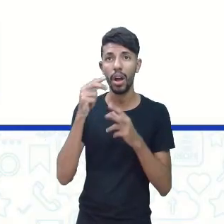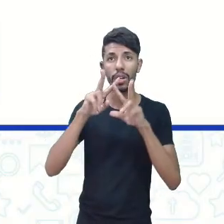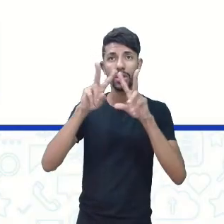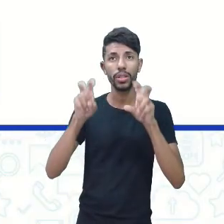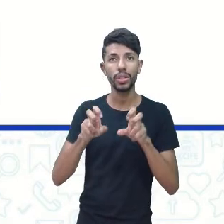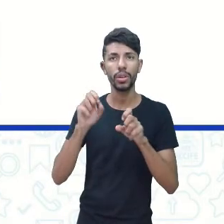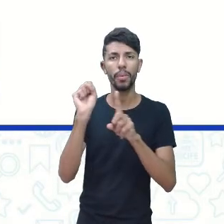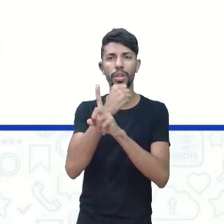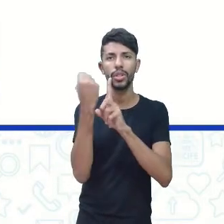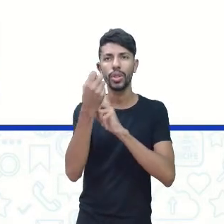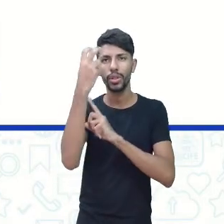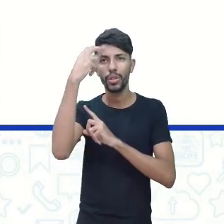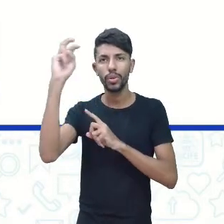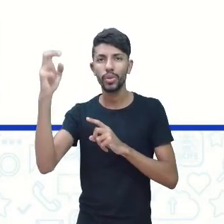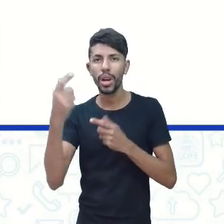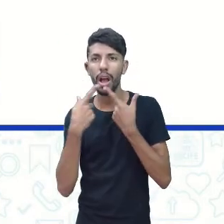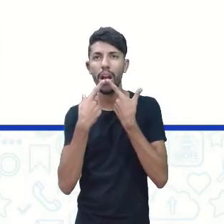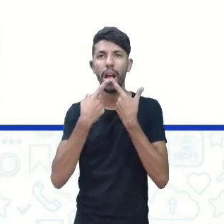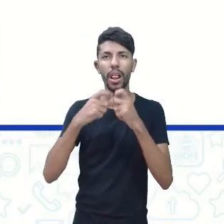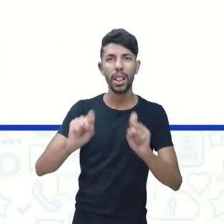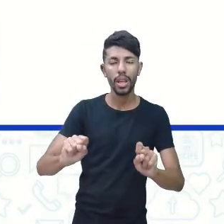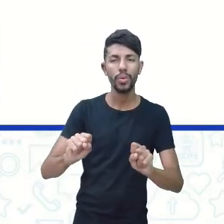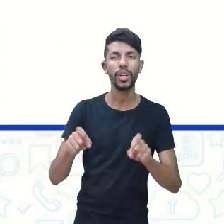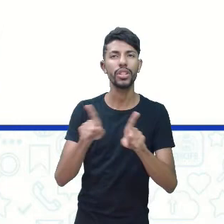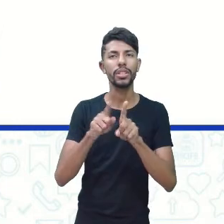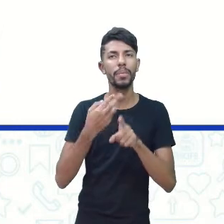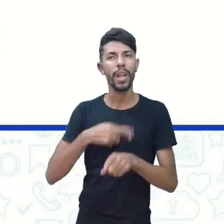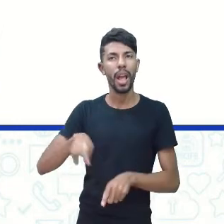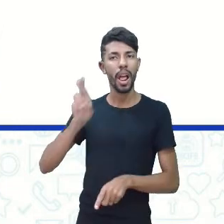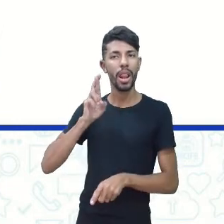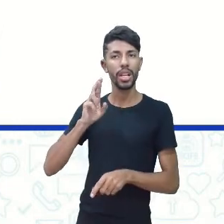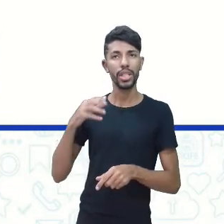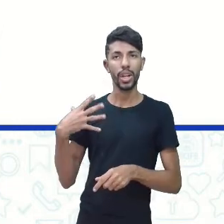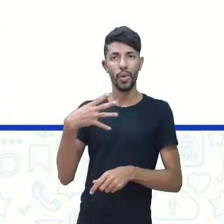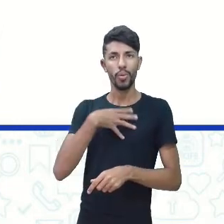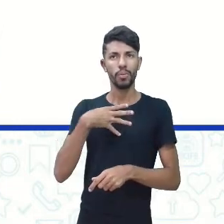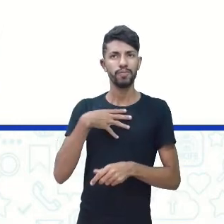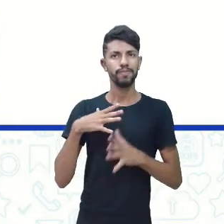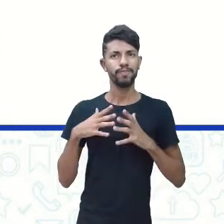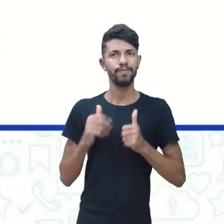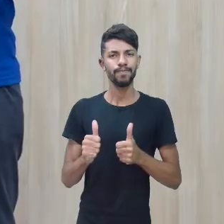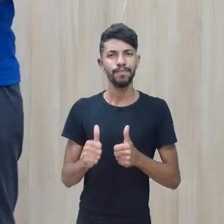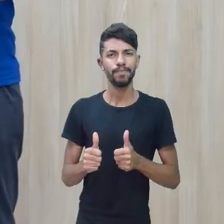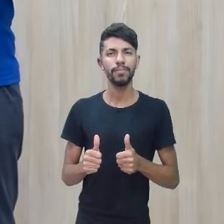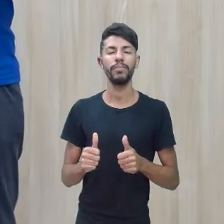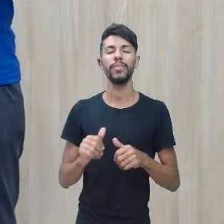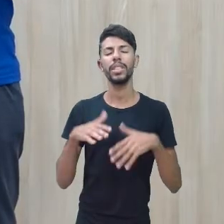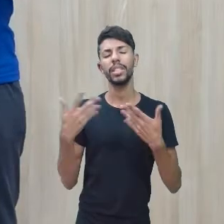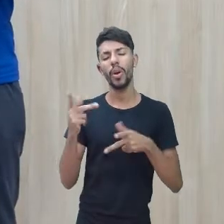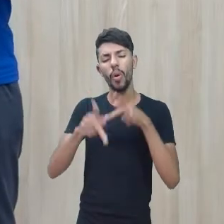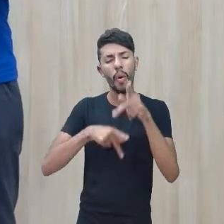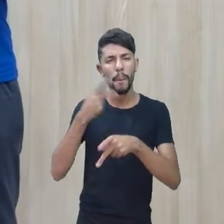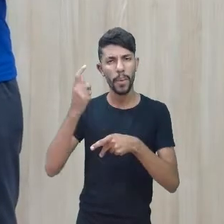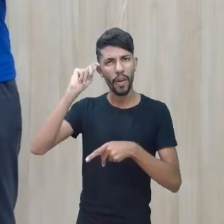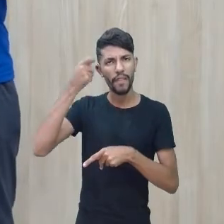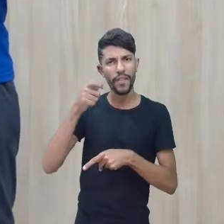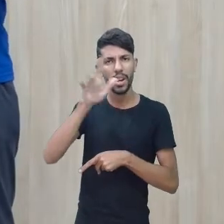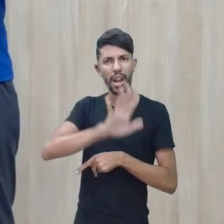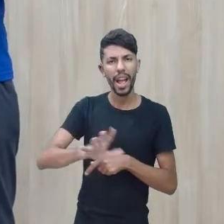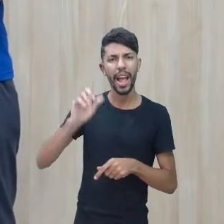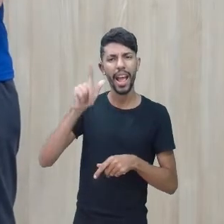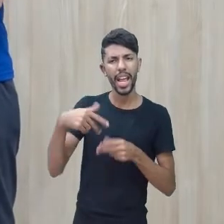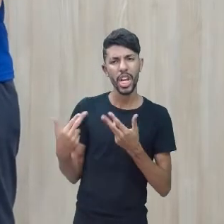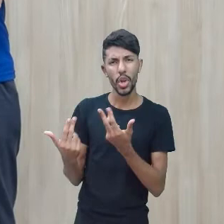sociocultural, a questão linguística, a religião, o modo de usar. Será que os povos africanos, eles são iguais? Eles